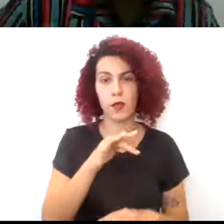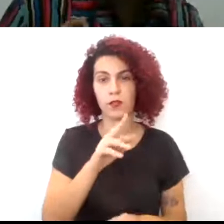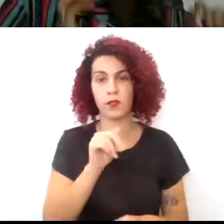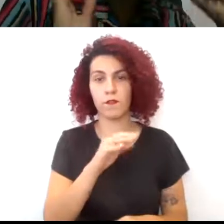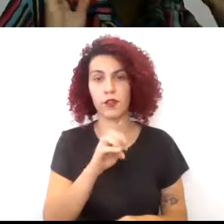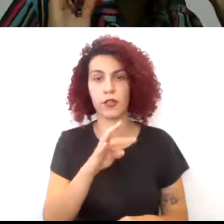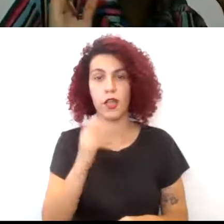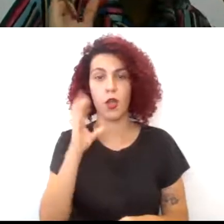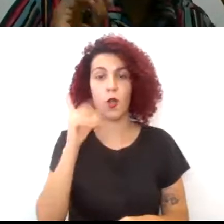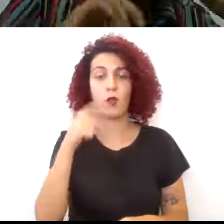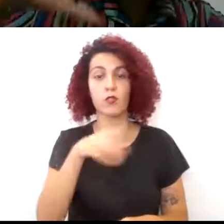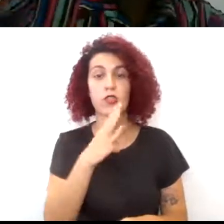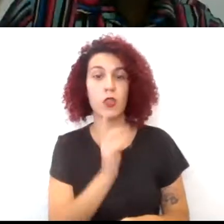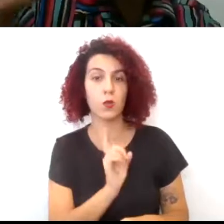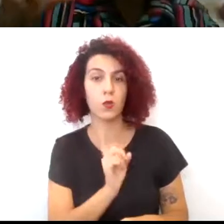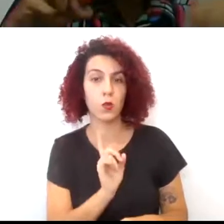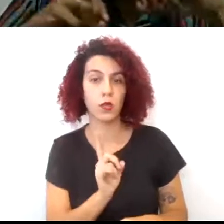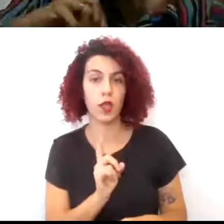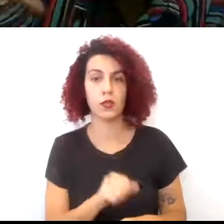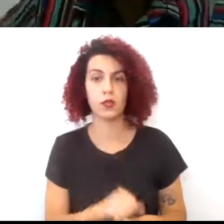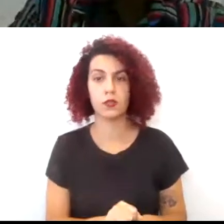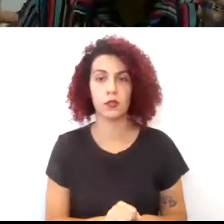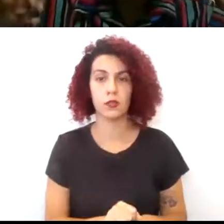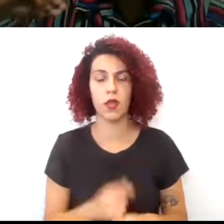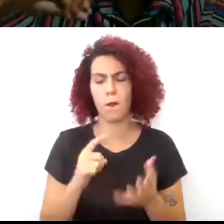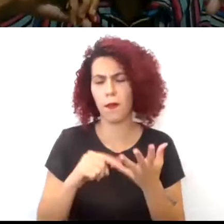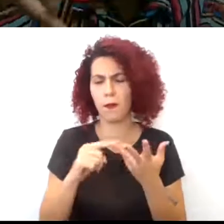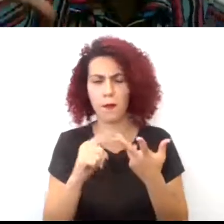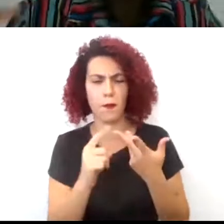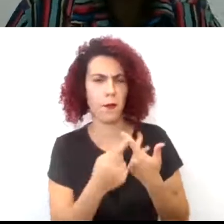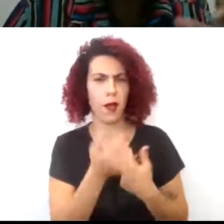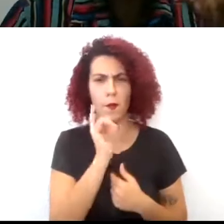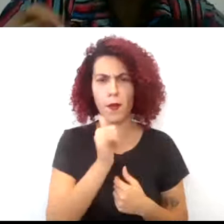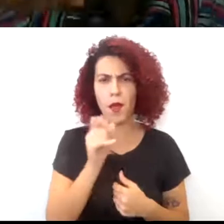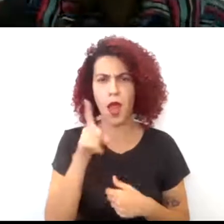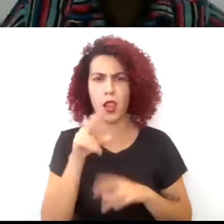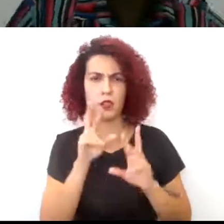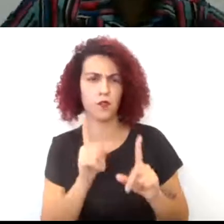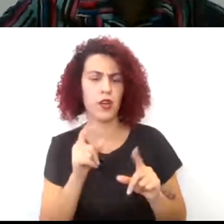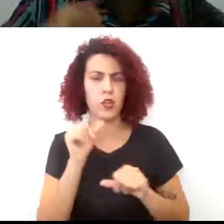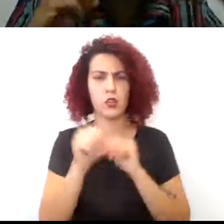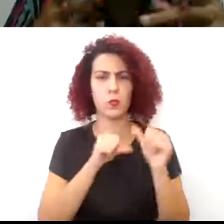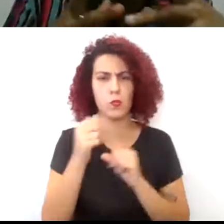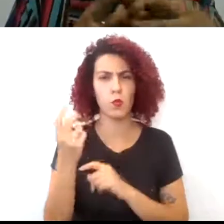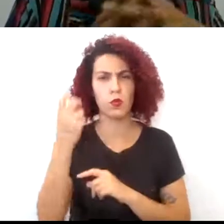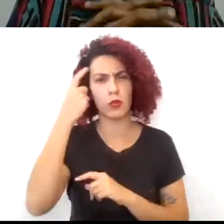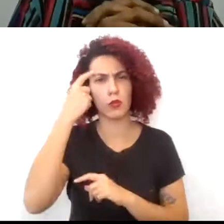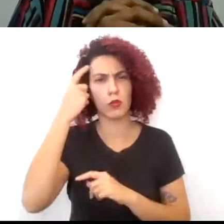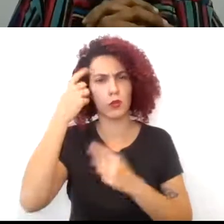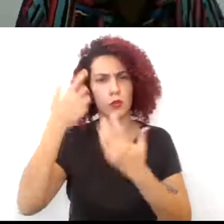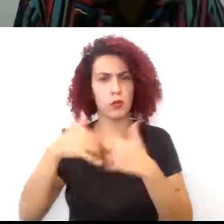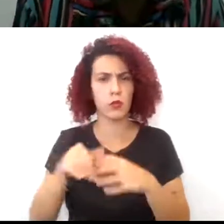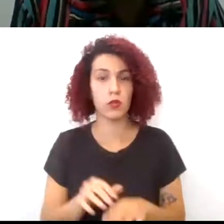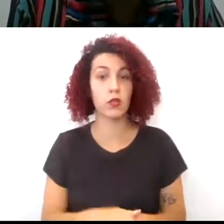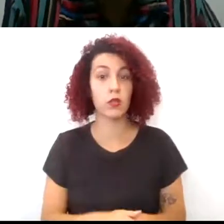eu acho que você não conhece e tal e aí é diferente a gente muda o raciocínio uma coisa legal aí eu